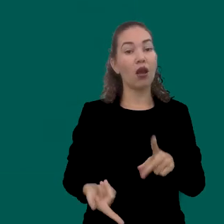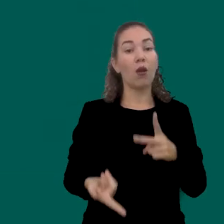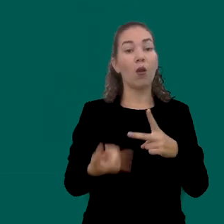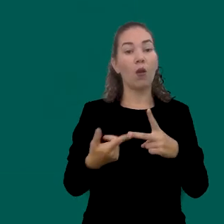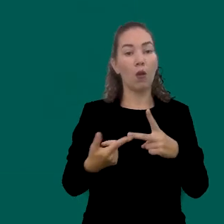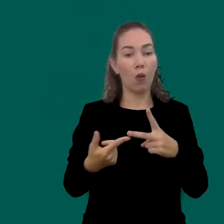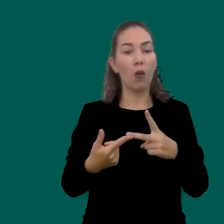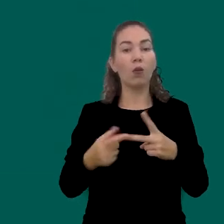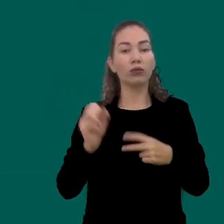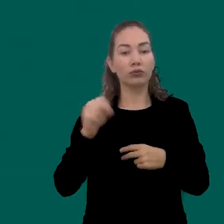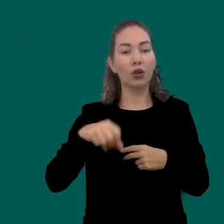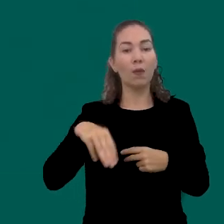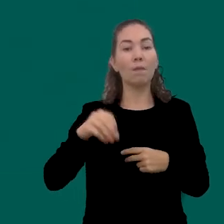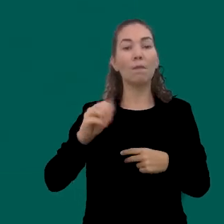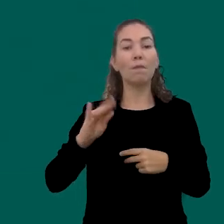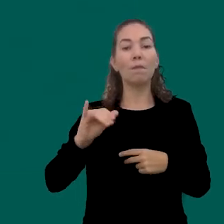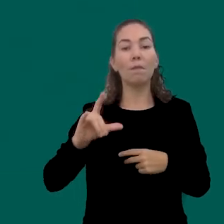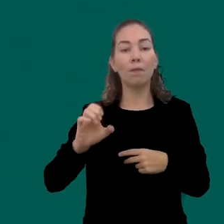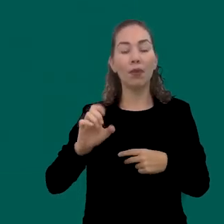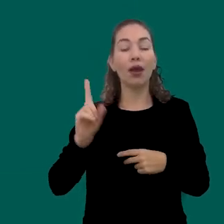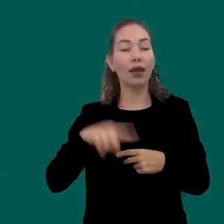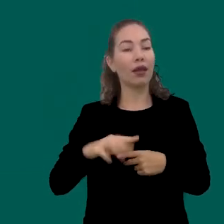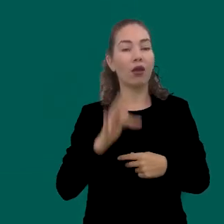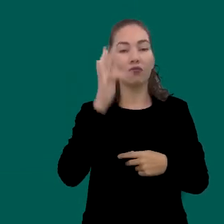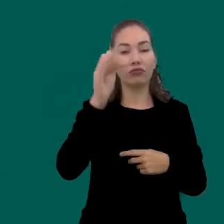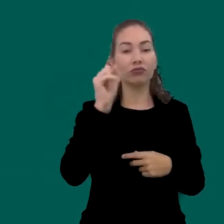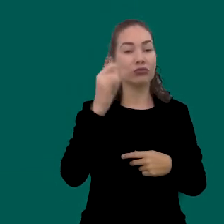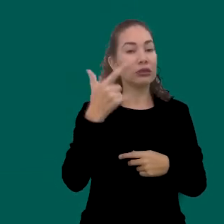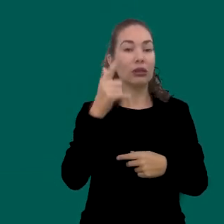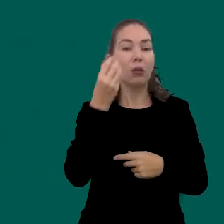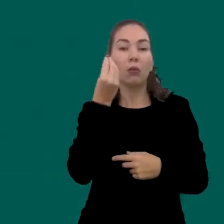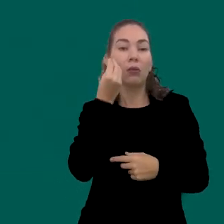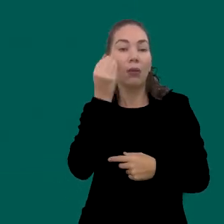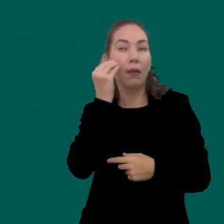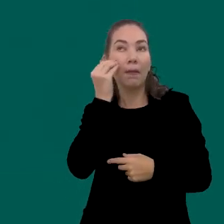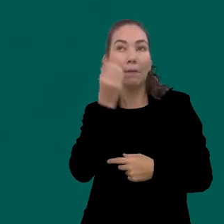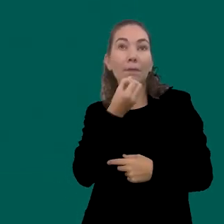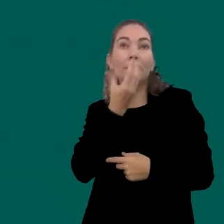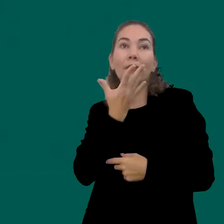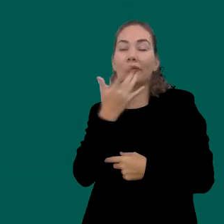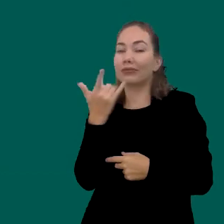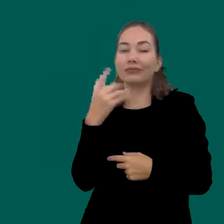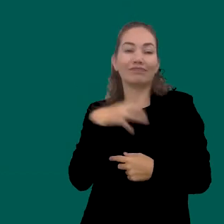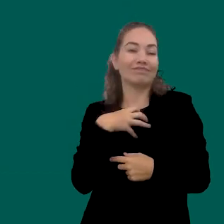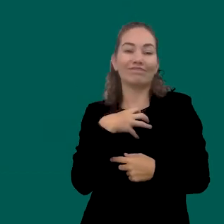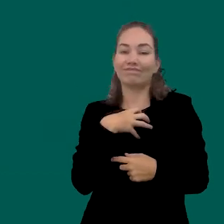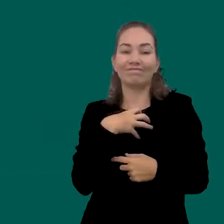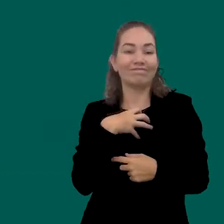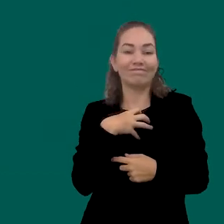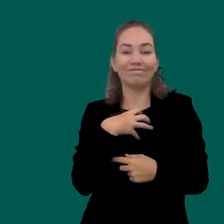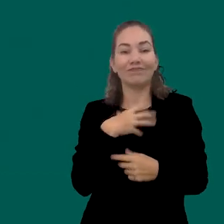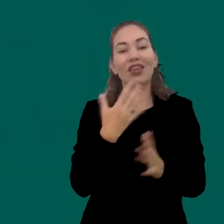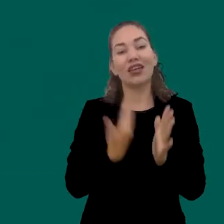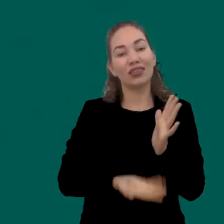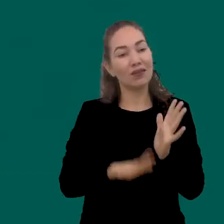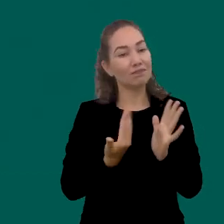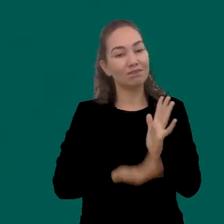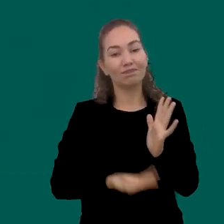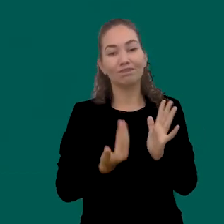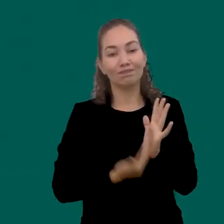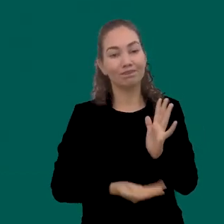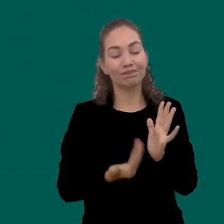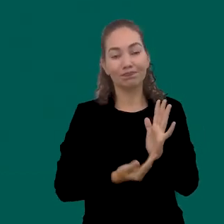mobile, sim, esse é a tendência, é o futuro. Se você não tiver uma boa experiência aqui, amigo, não tem jeito, você está perdendo muito mercado,